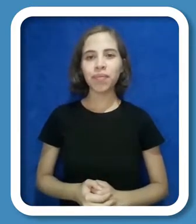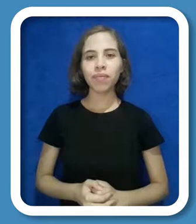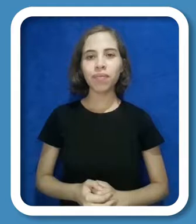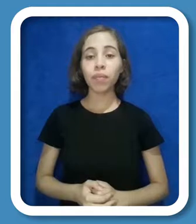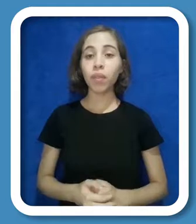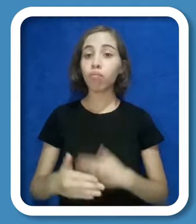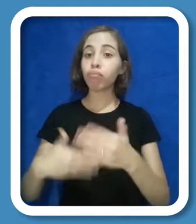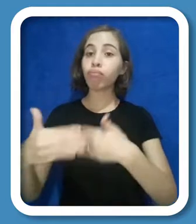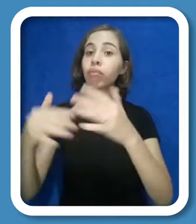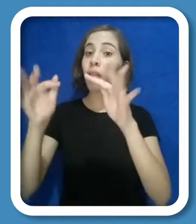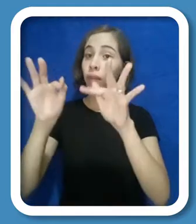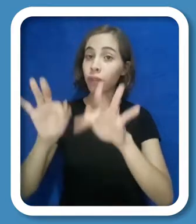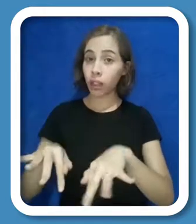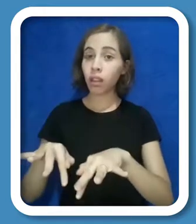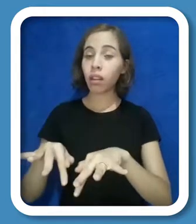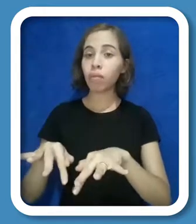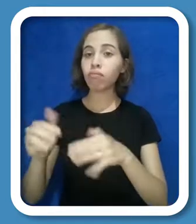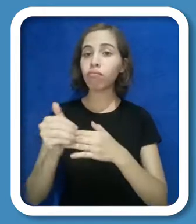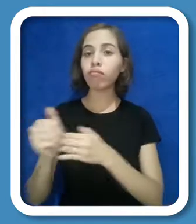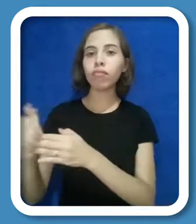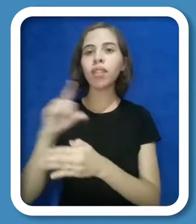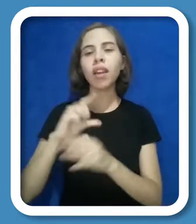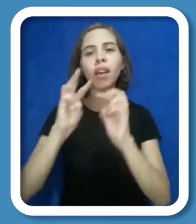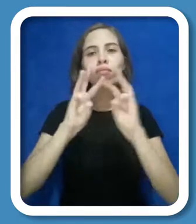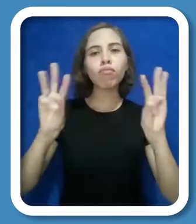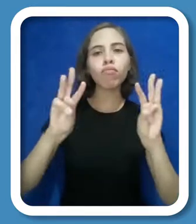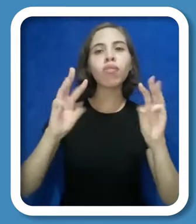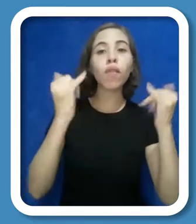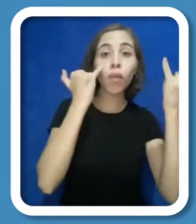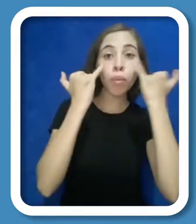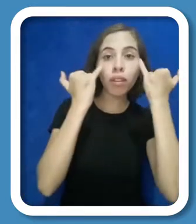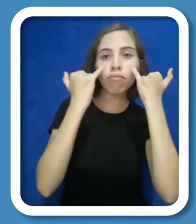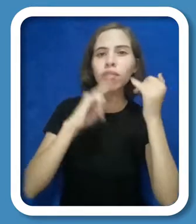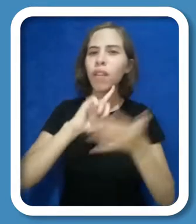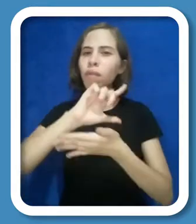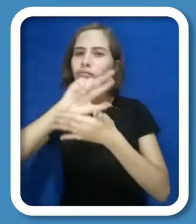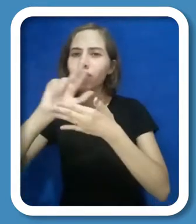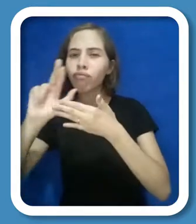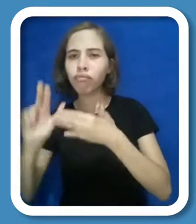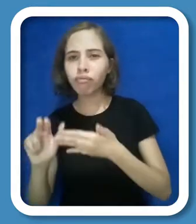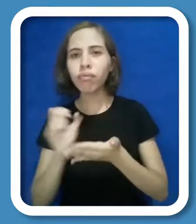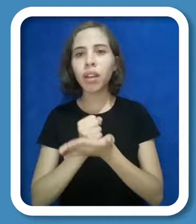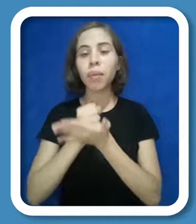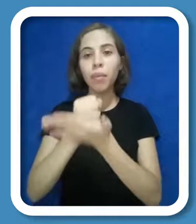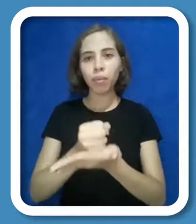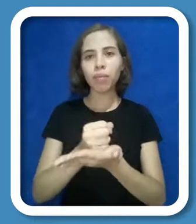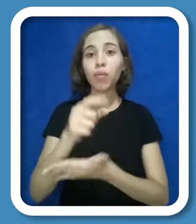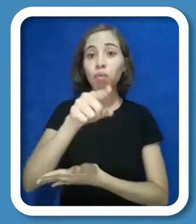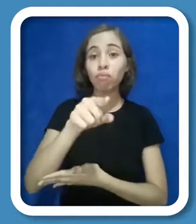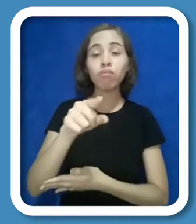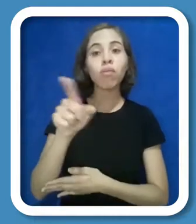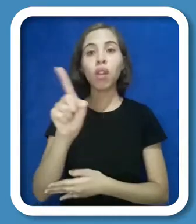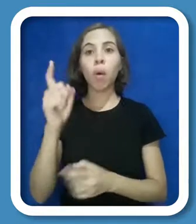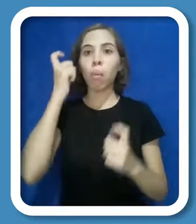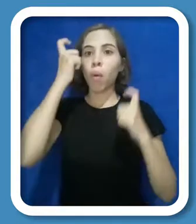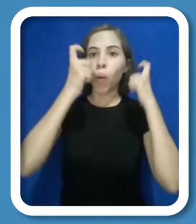Ao final do guia, há links e informações sobre os diversos recursos citados para que você não precise